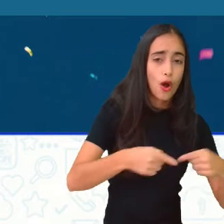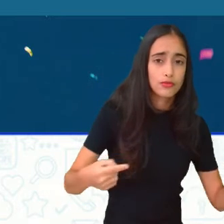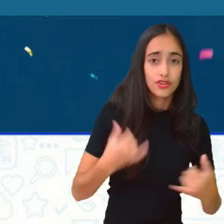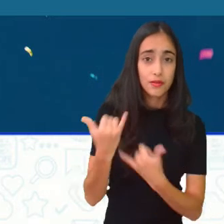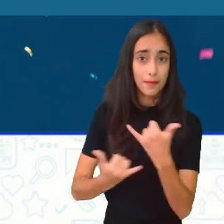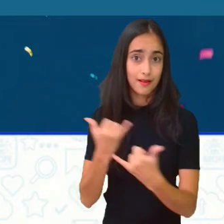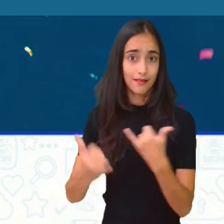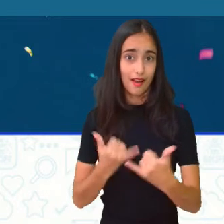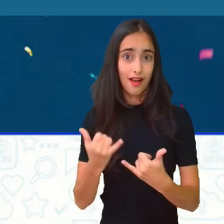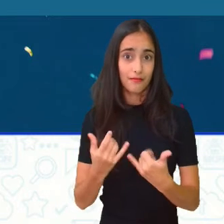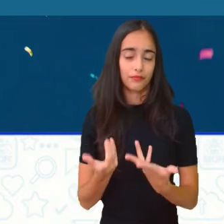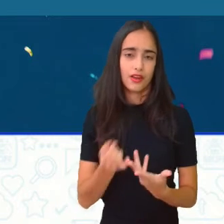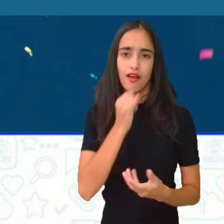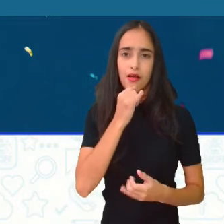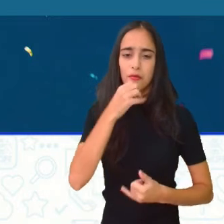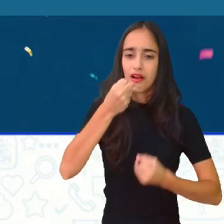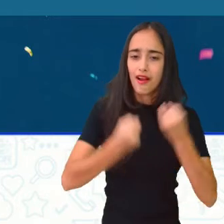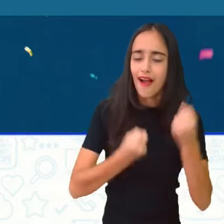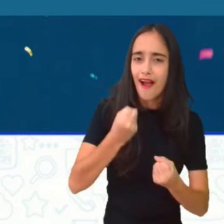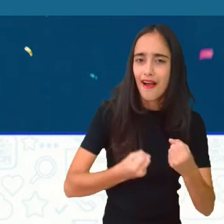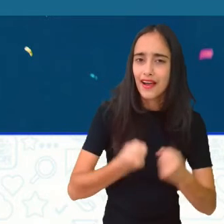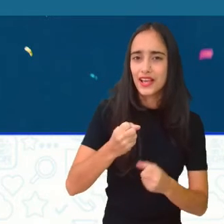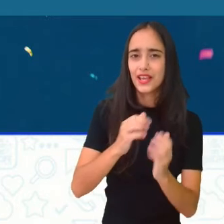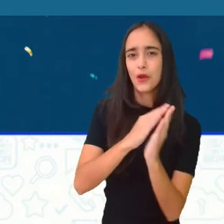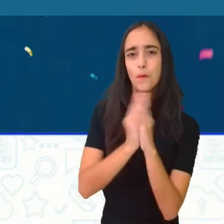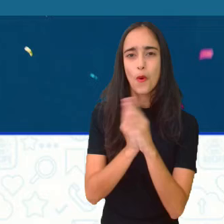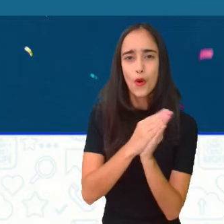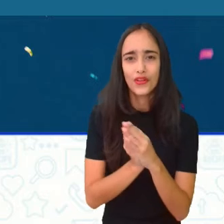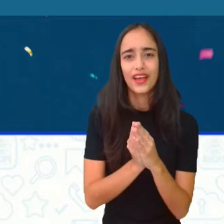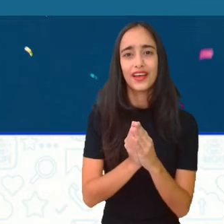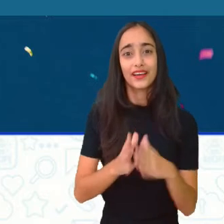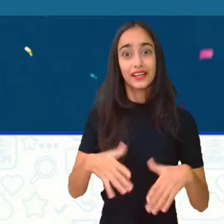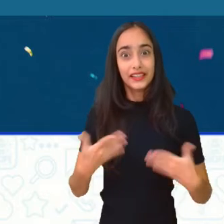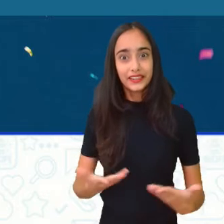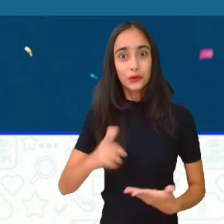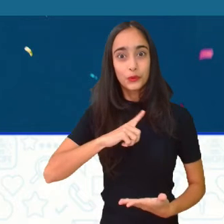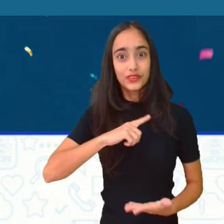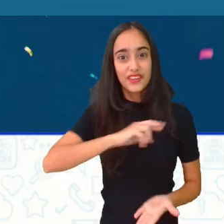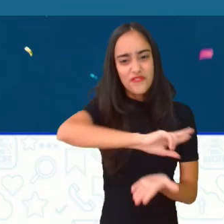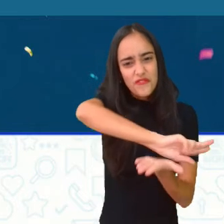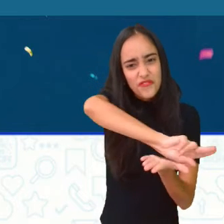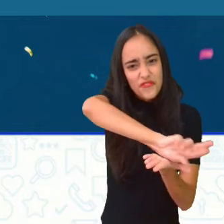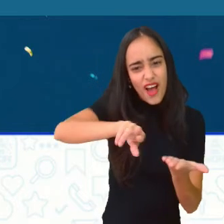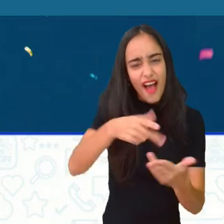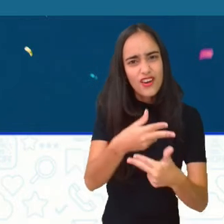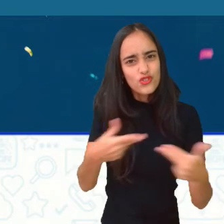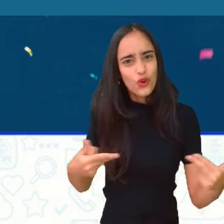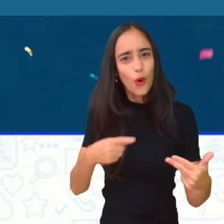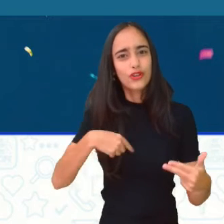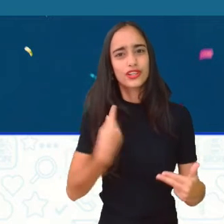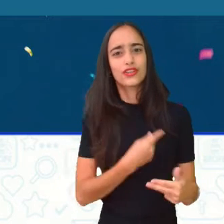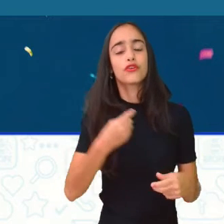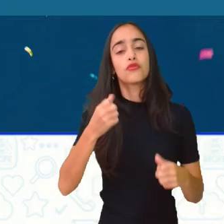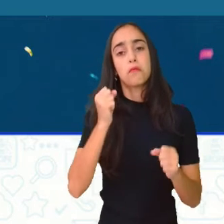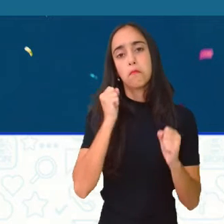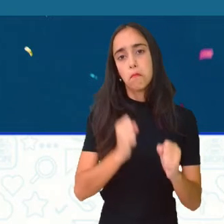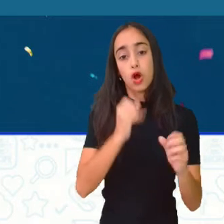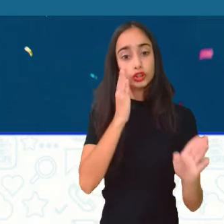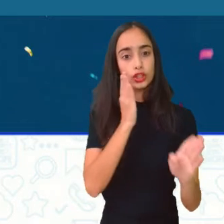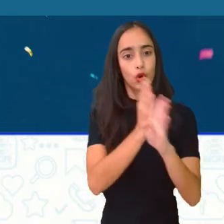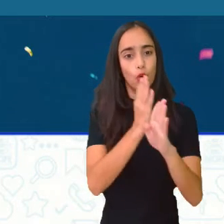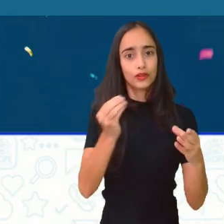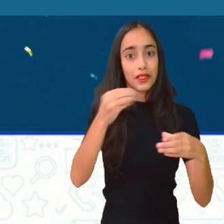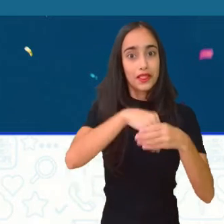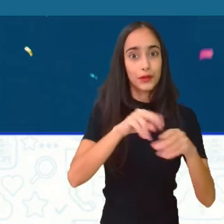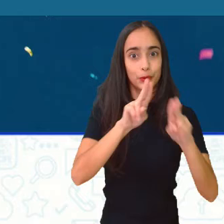de época. Então, muita coisa para se ver dentro desse museu. Perceba que é uma matéria de revista, né? A gente tem um texto